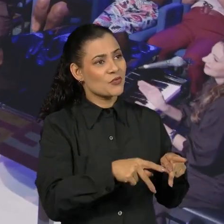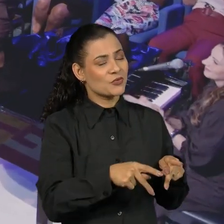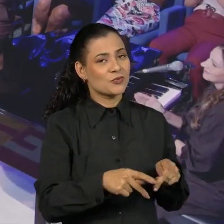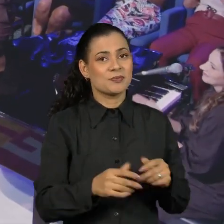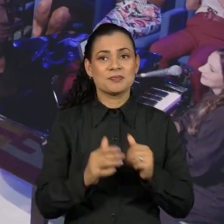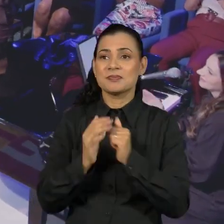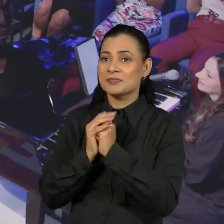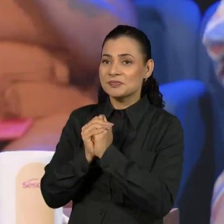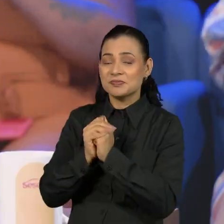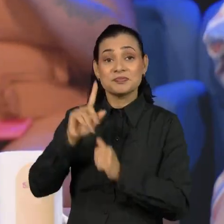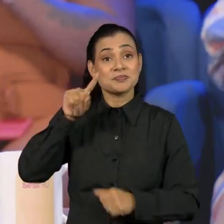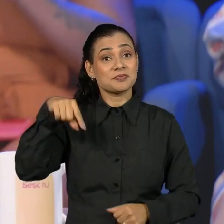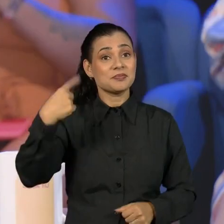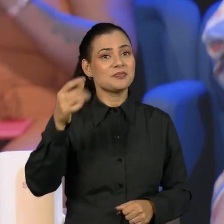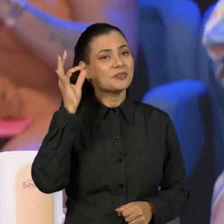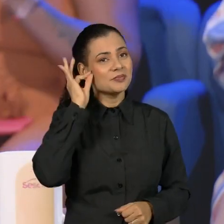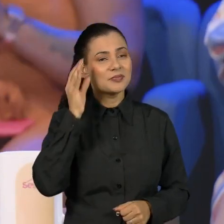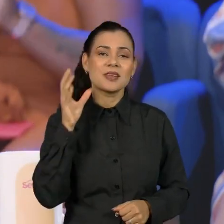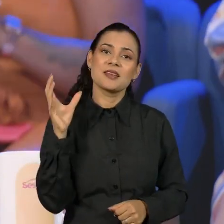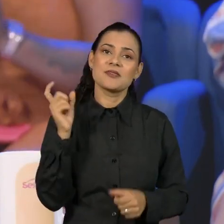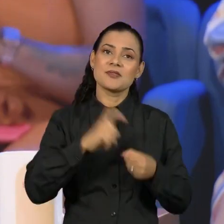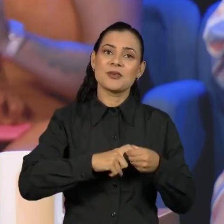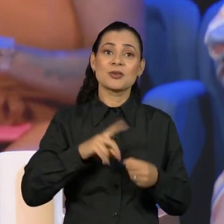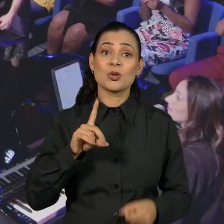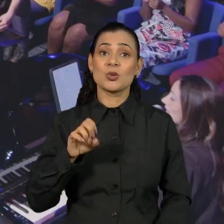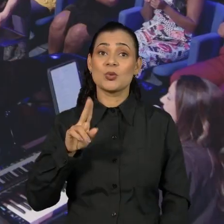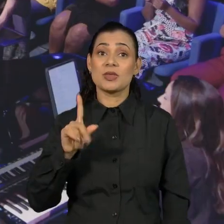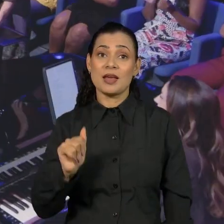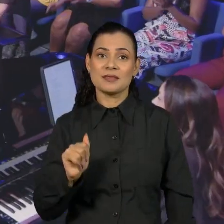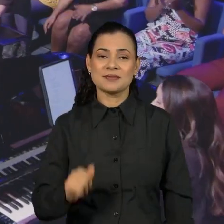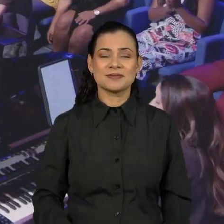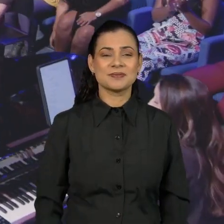Daqui a pouco a gente volta com Duda Beat.